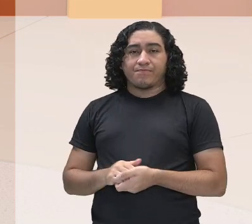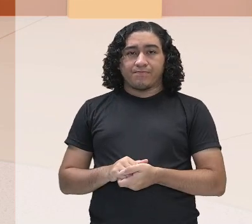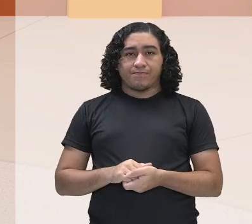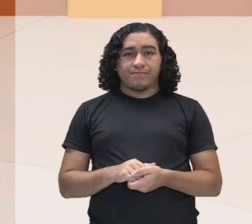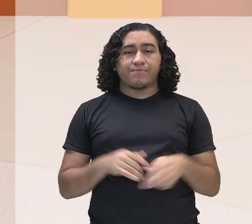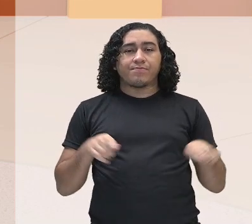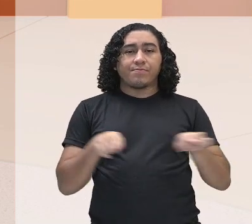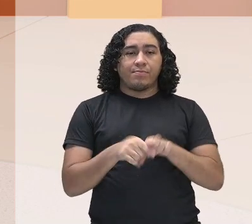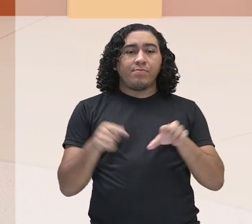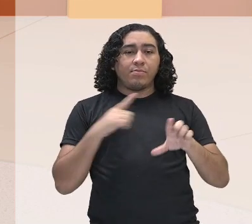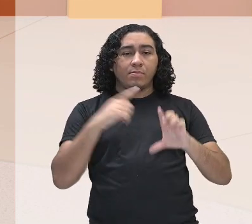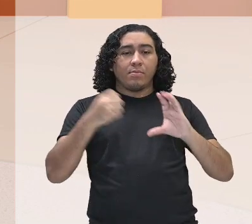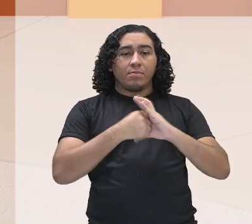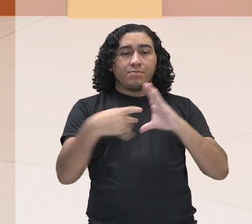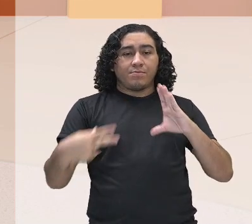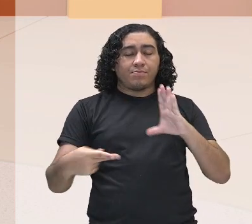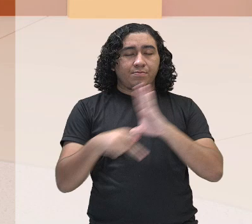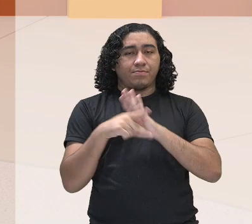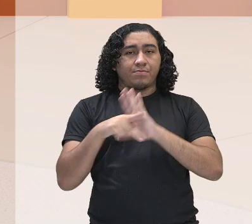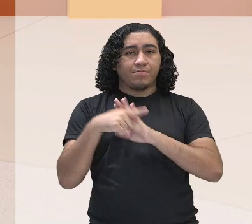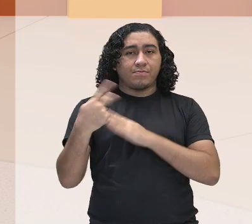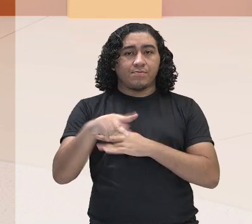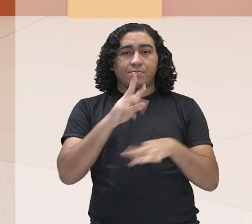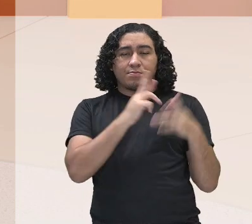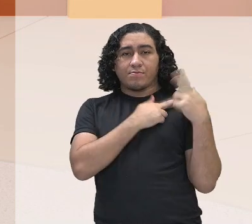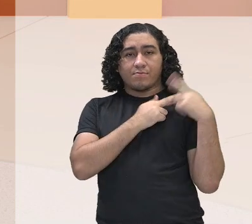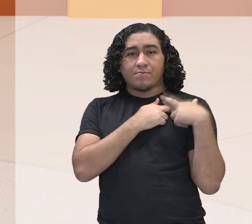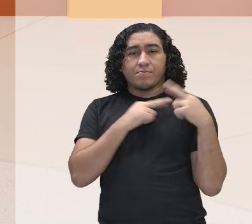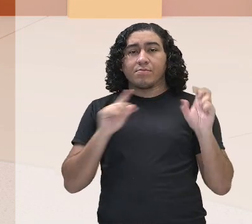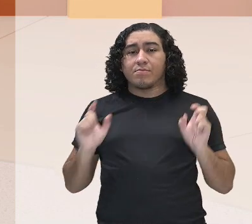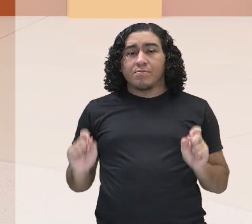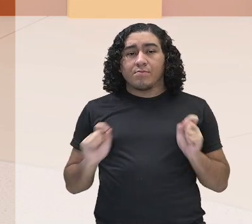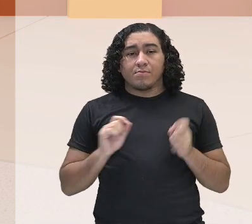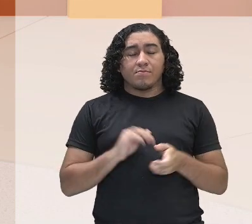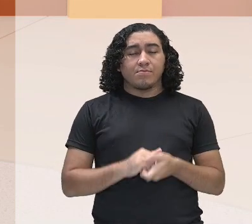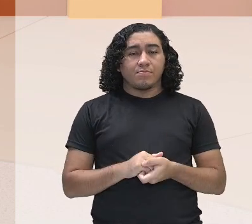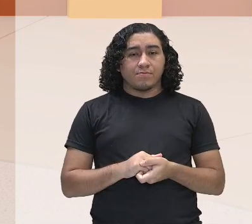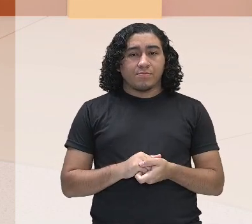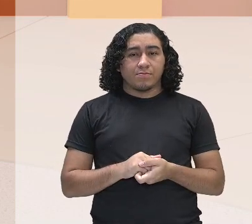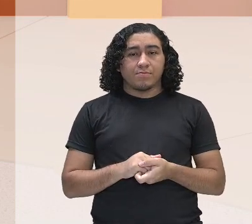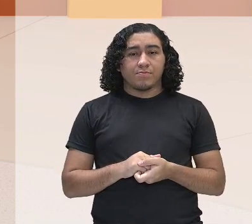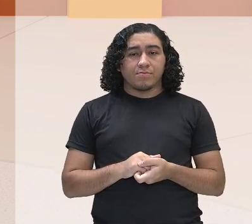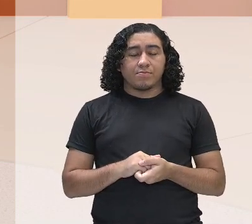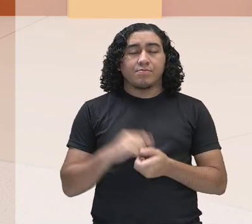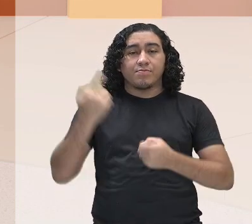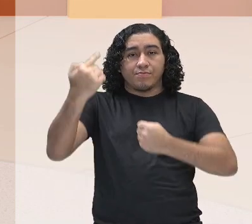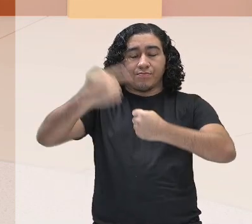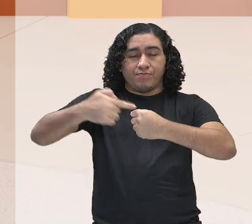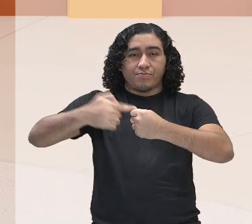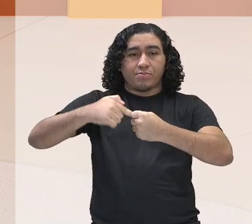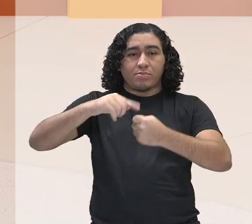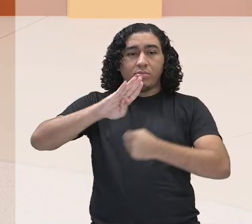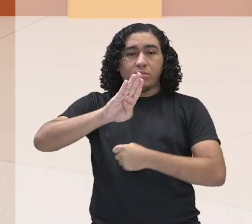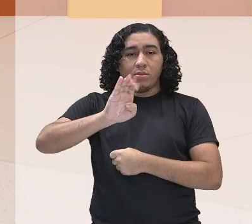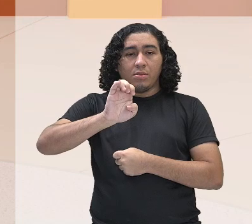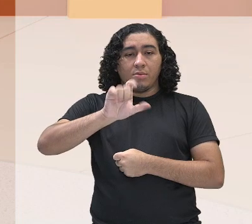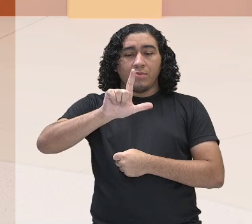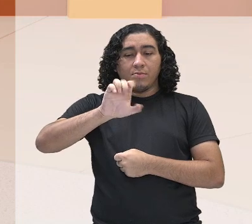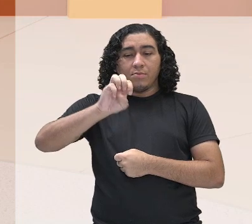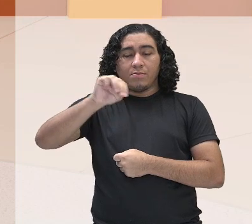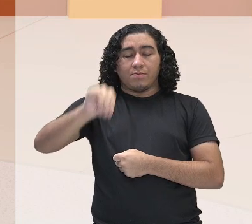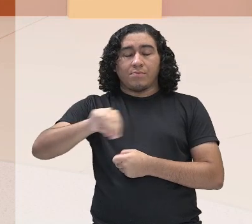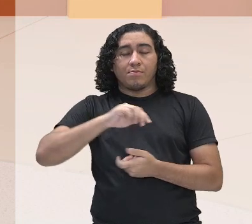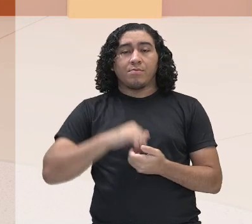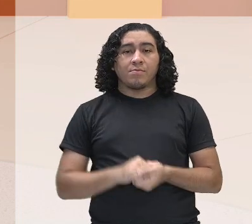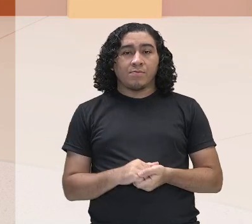característica dessa função, a gente observa aí a cidade de Belém, né? Então a gente tem aí essa frente